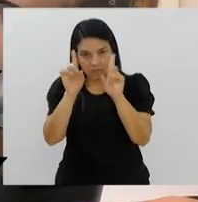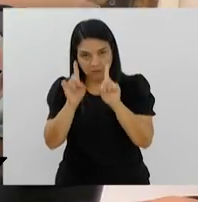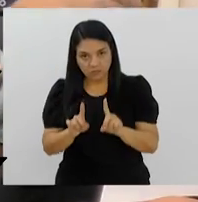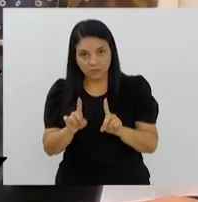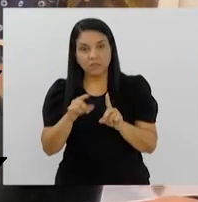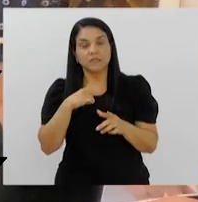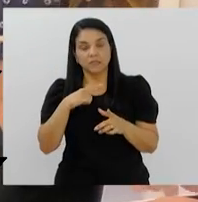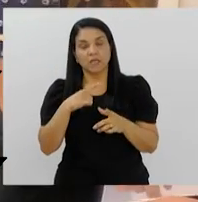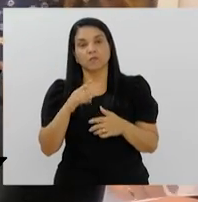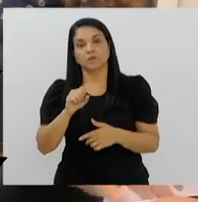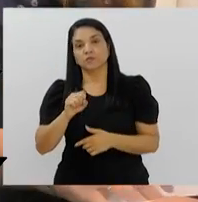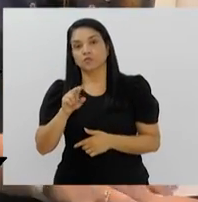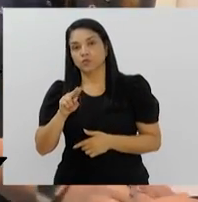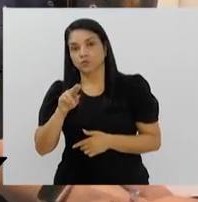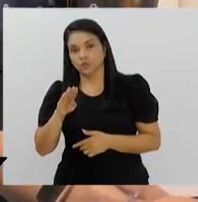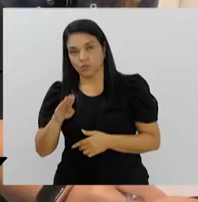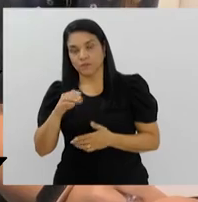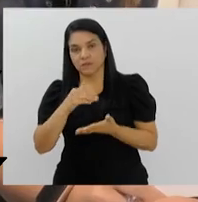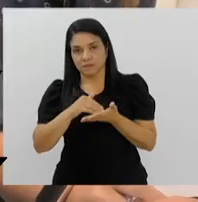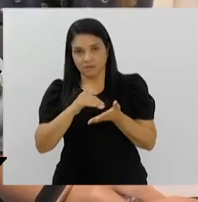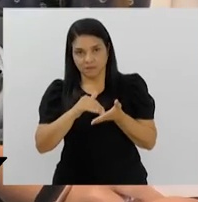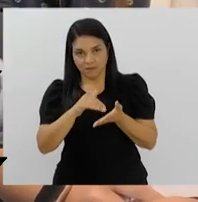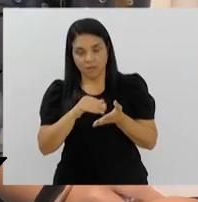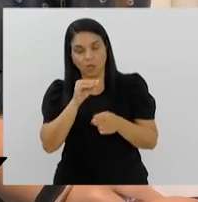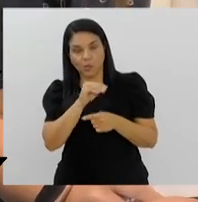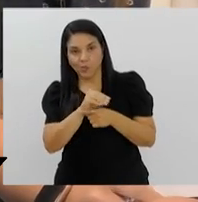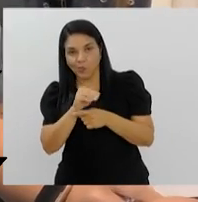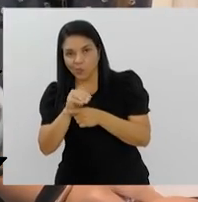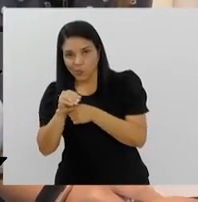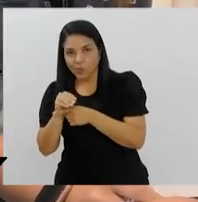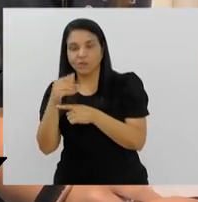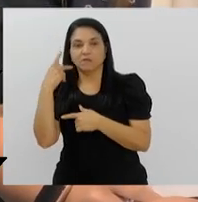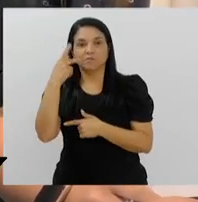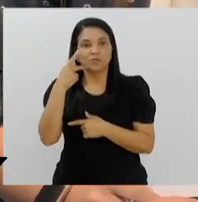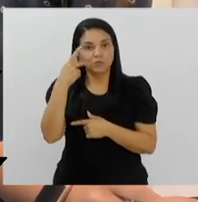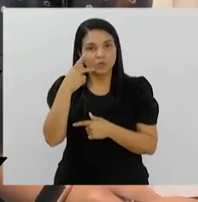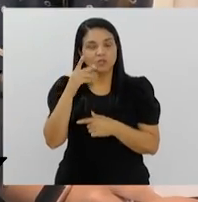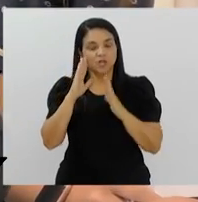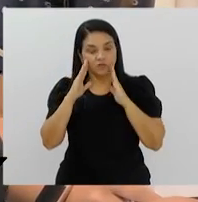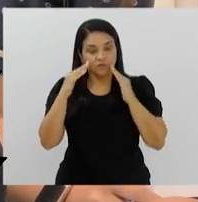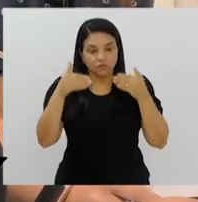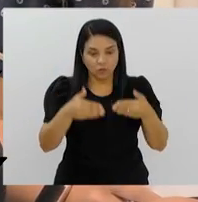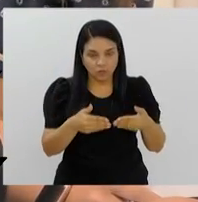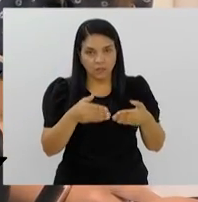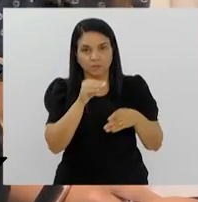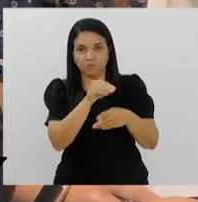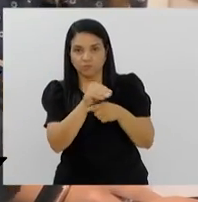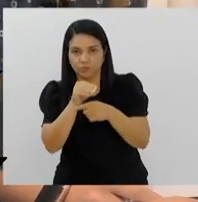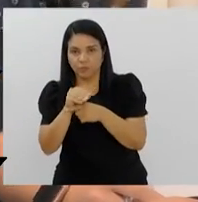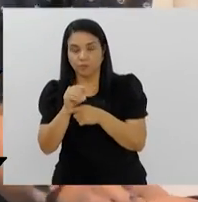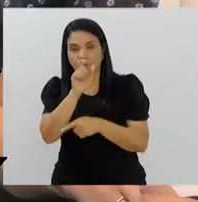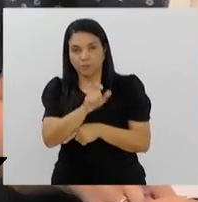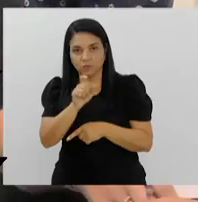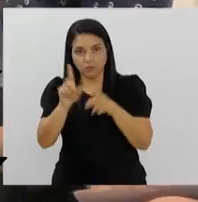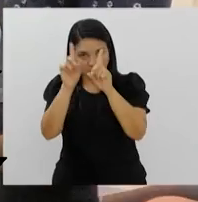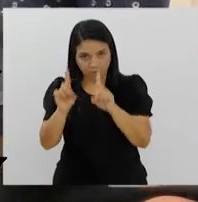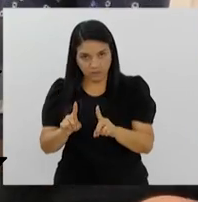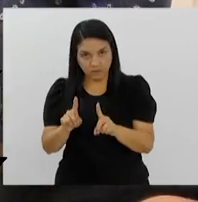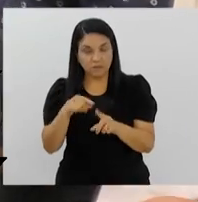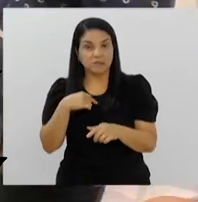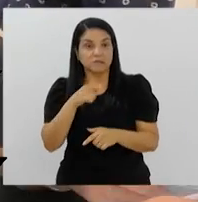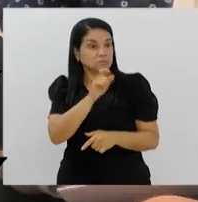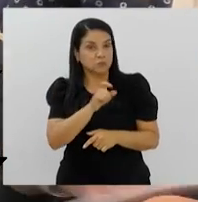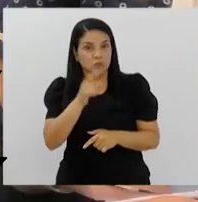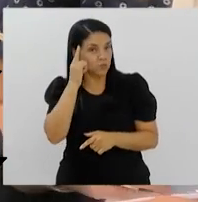uma subsecretaria que cuida realmente que tem as políticas voltadas pro cuidado da pessoa com deficiência e muita gente não